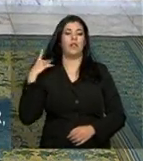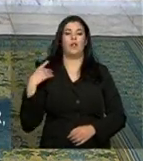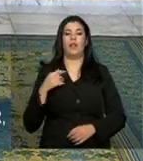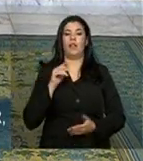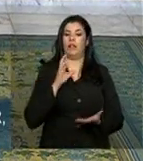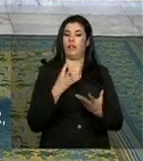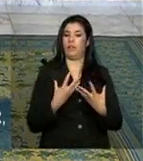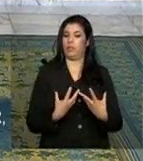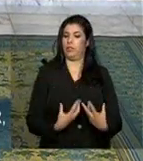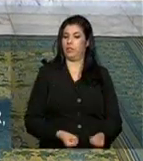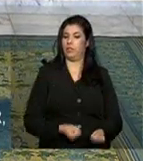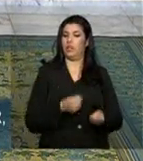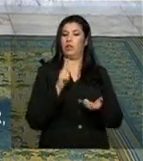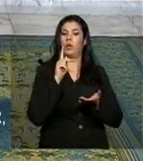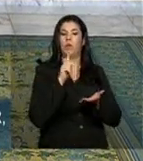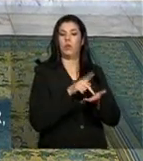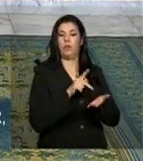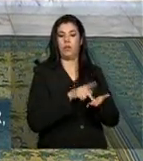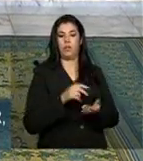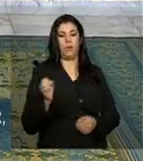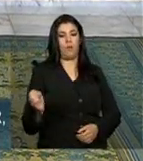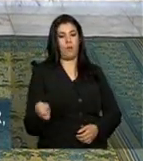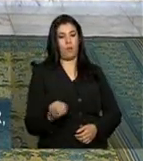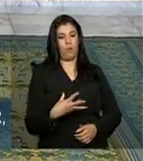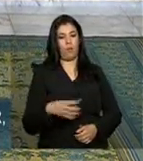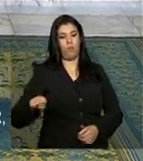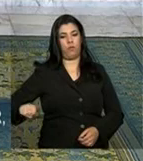oficialmente o novo embaixador.